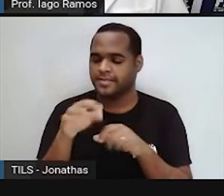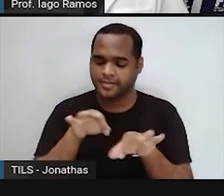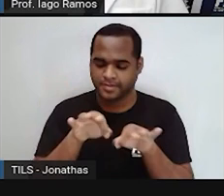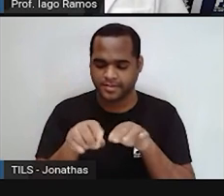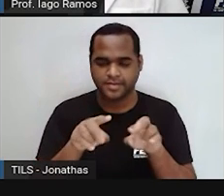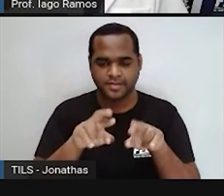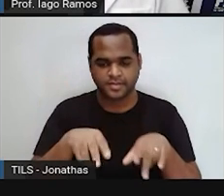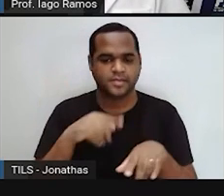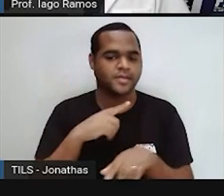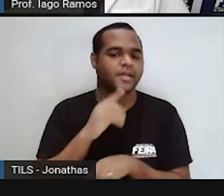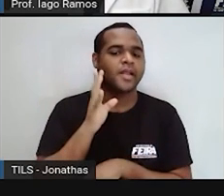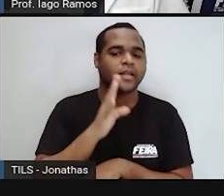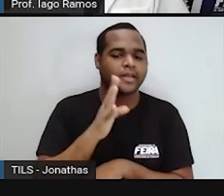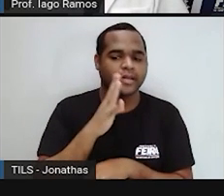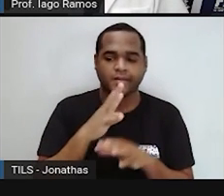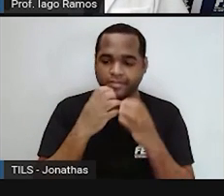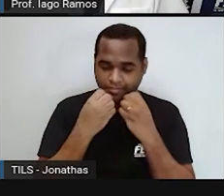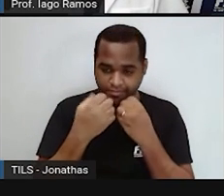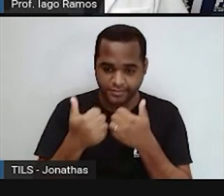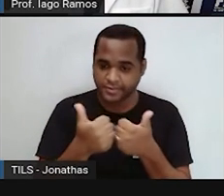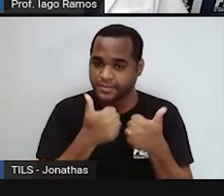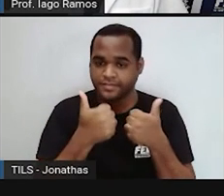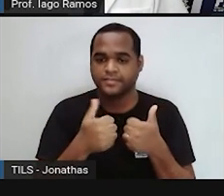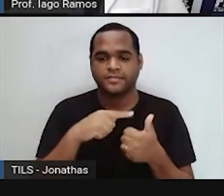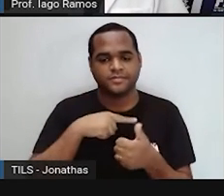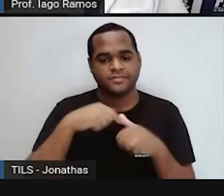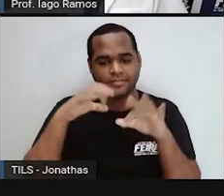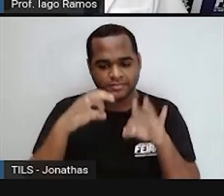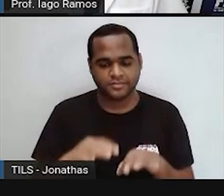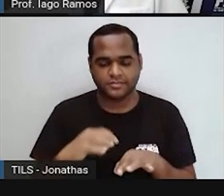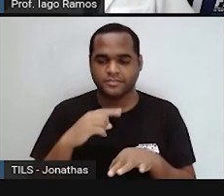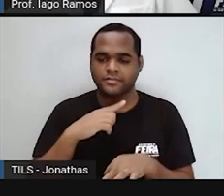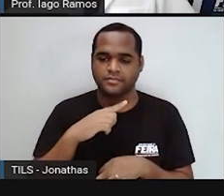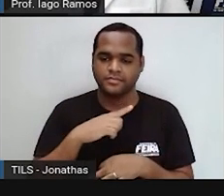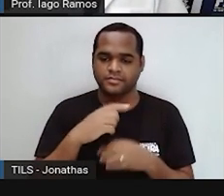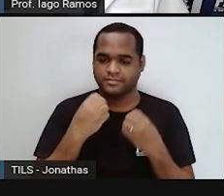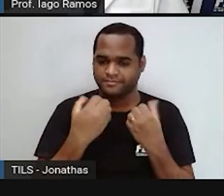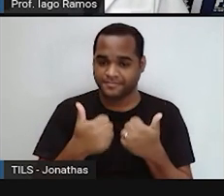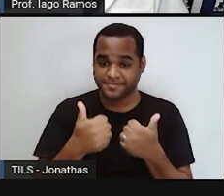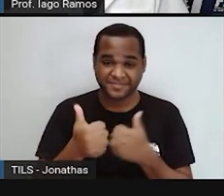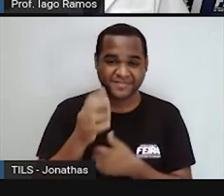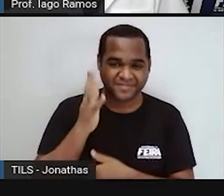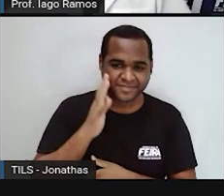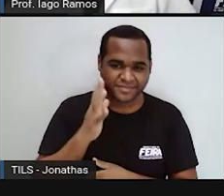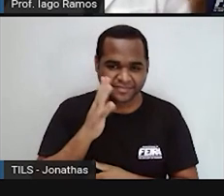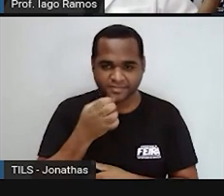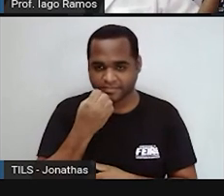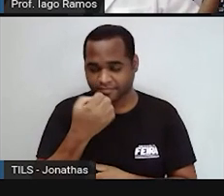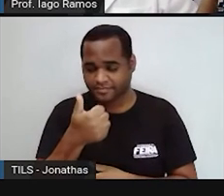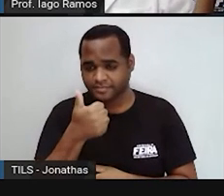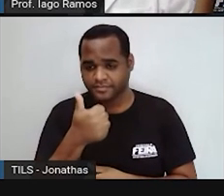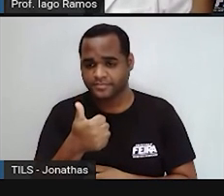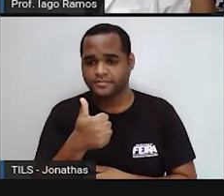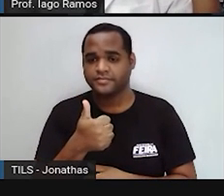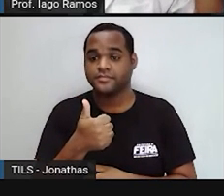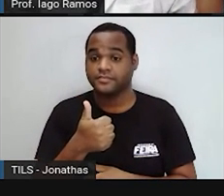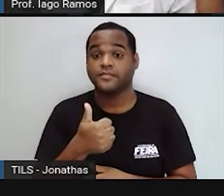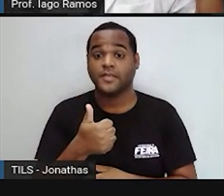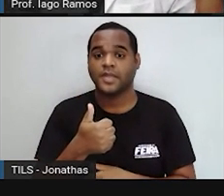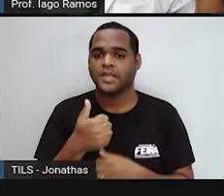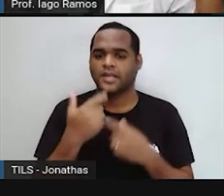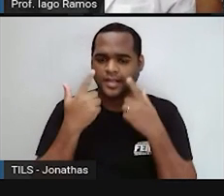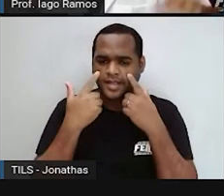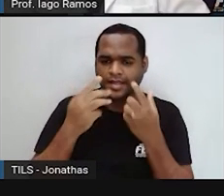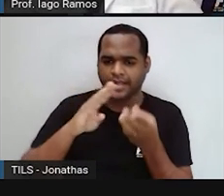sair muito legal muito bacana eu tenho certeza disso beleza bacana bom é isso aí né